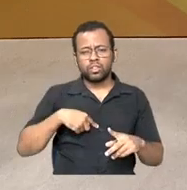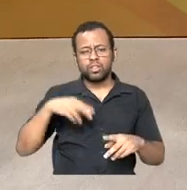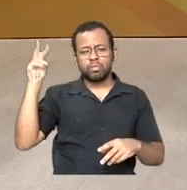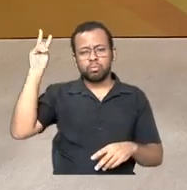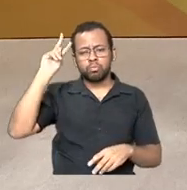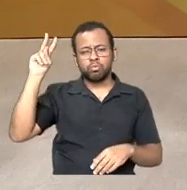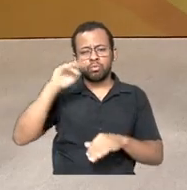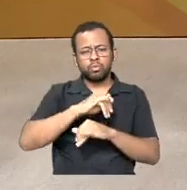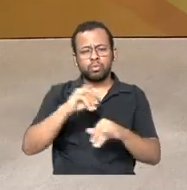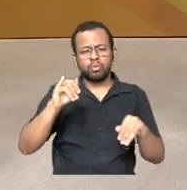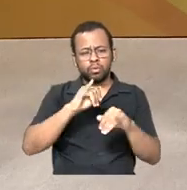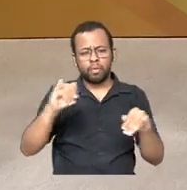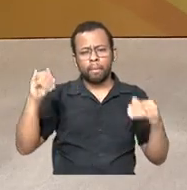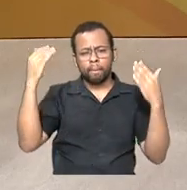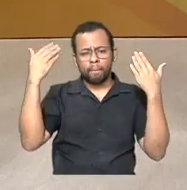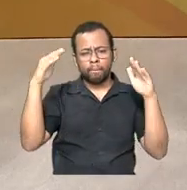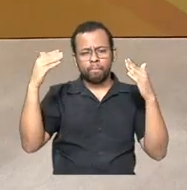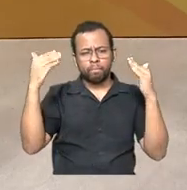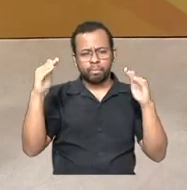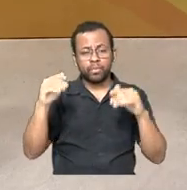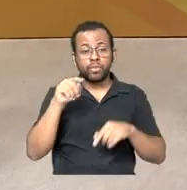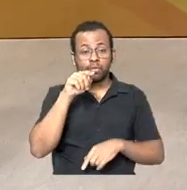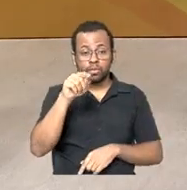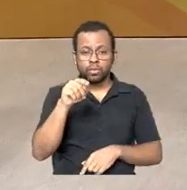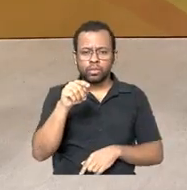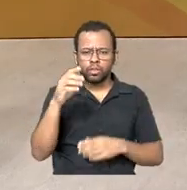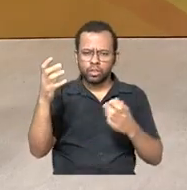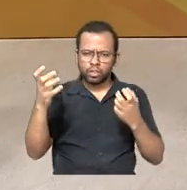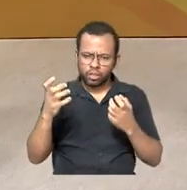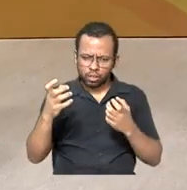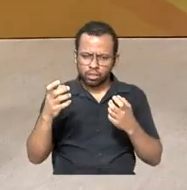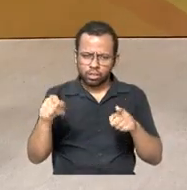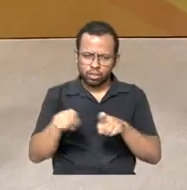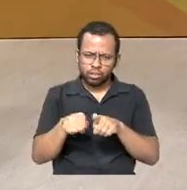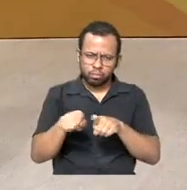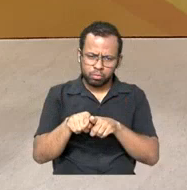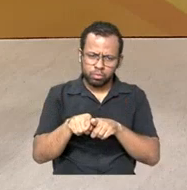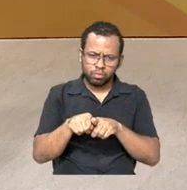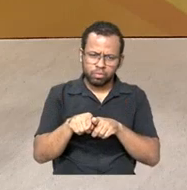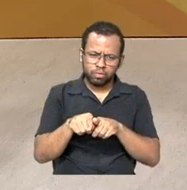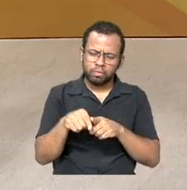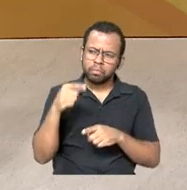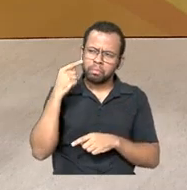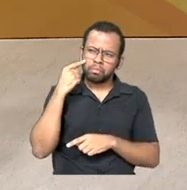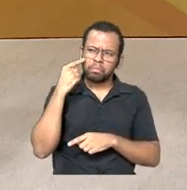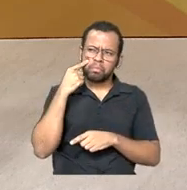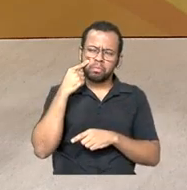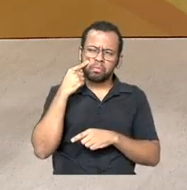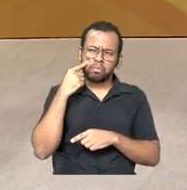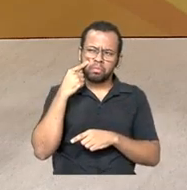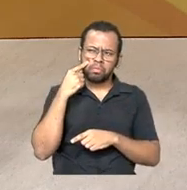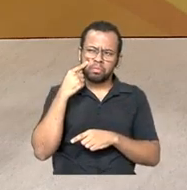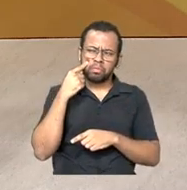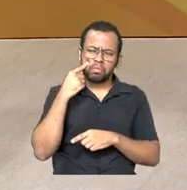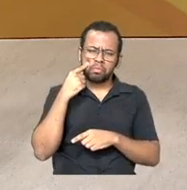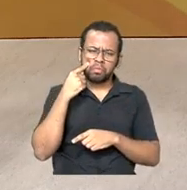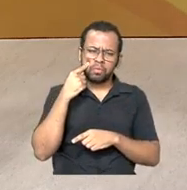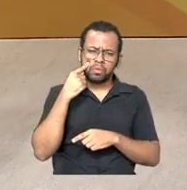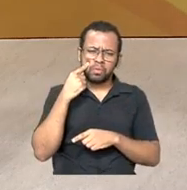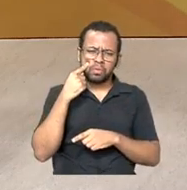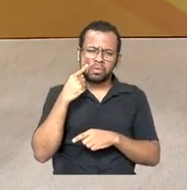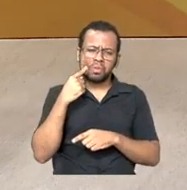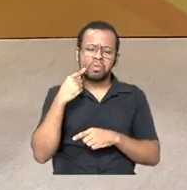e isso que é legal parabéns mesmo tá e você Claro quer entrar para o nosso também né viu esse essa